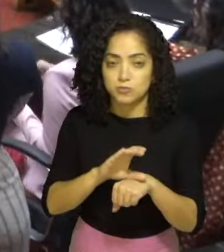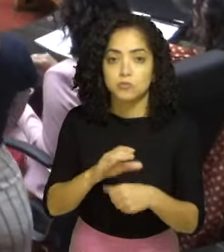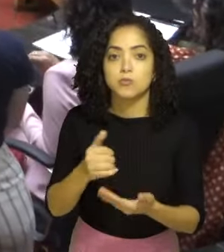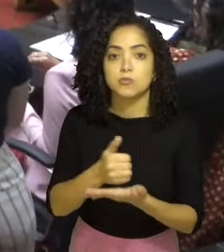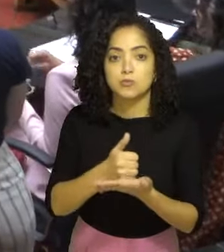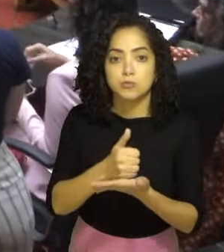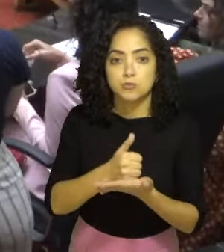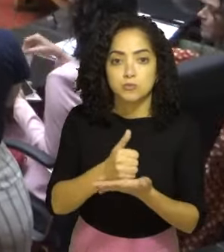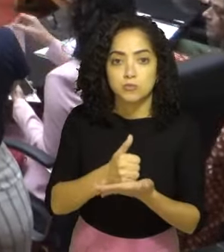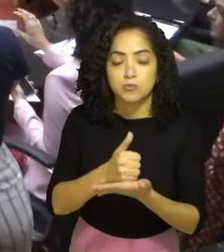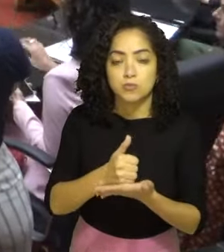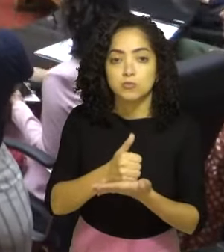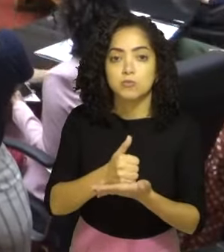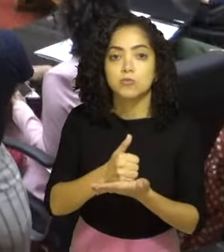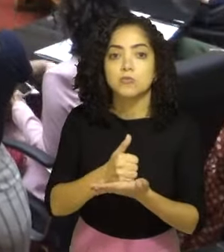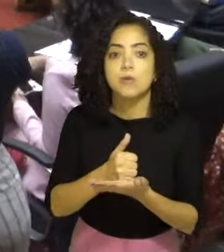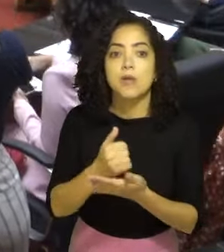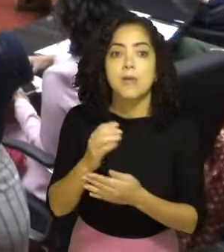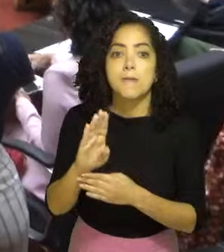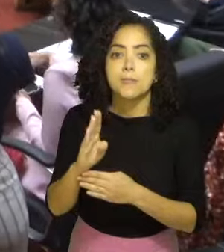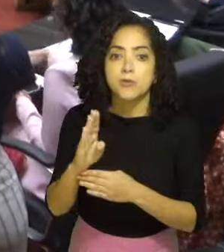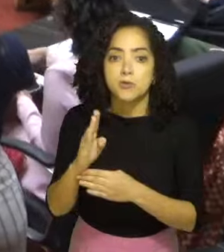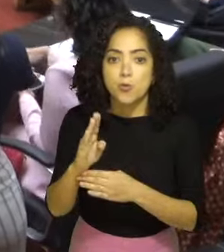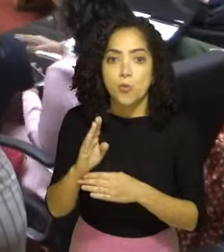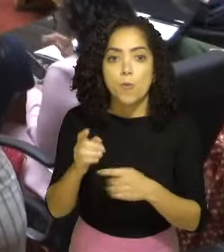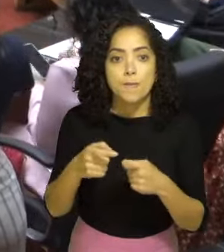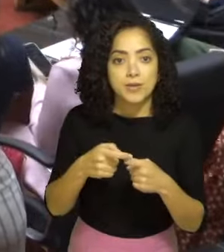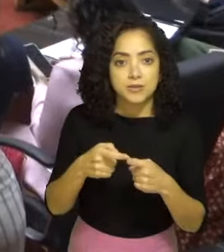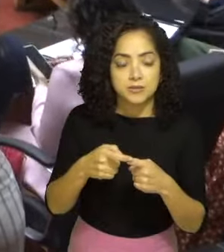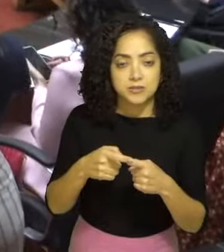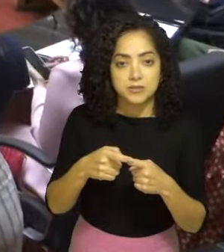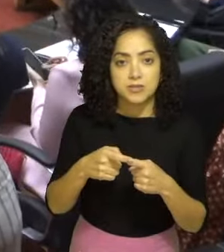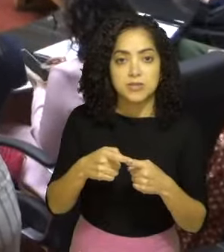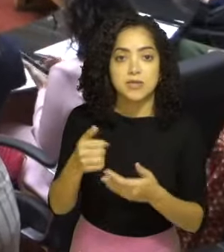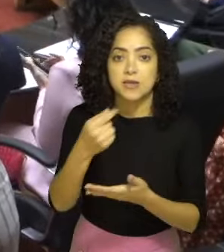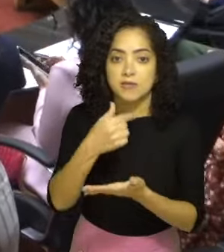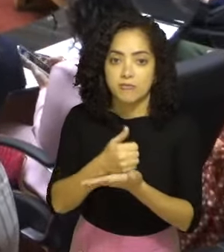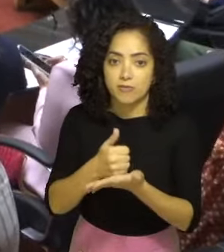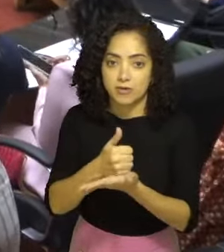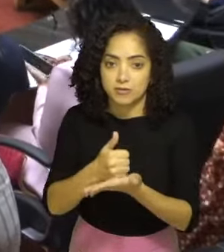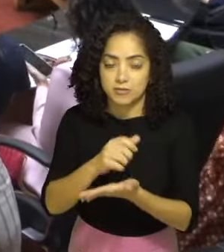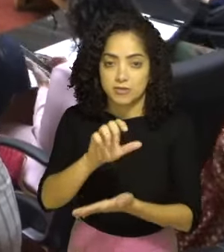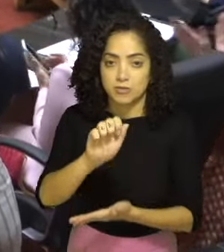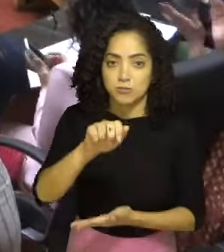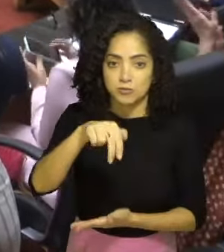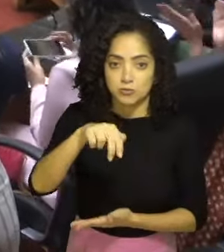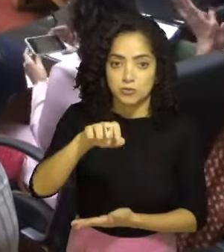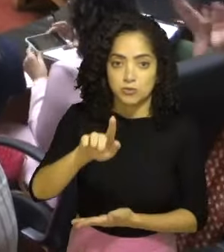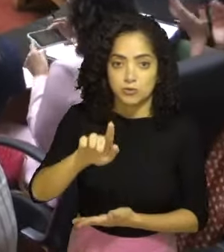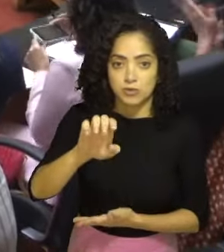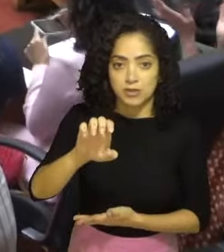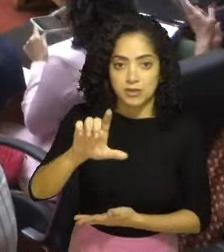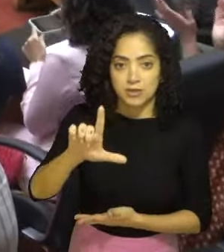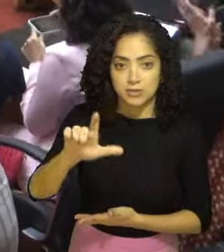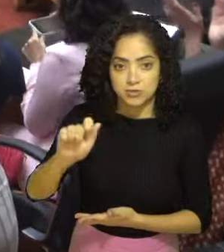Biomedicina e mestrado e doutorado em Ciências e Farmacêuticas, doutora Ângela Malheiros.